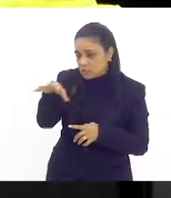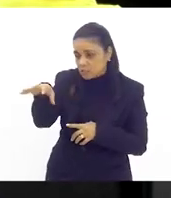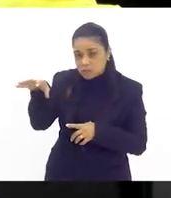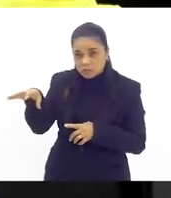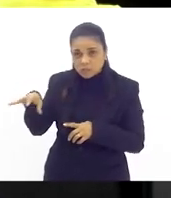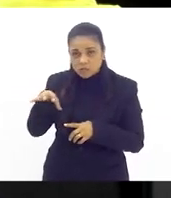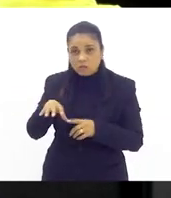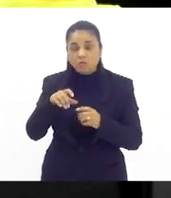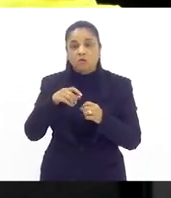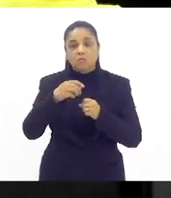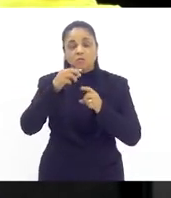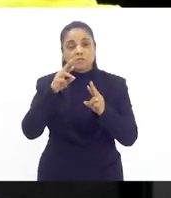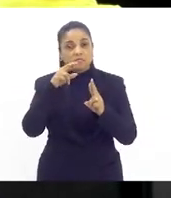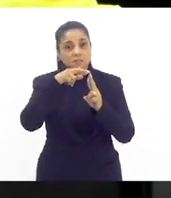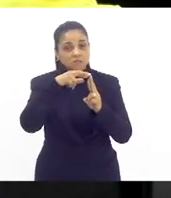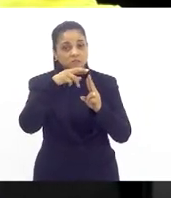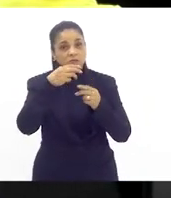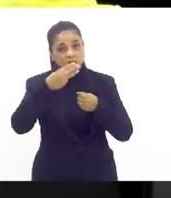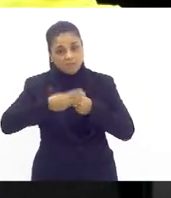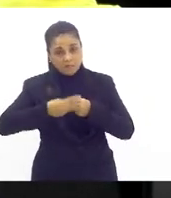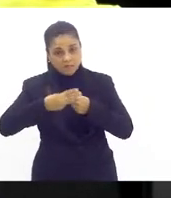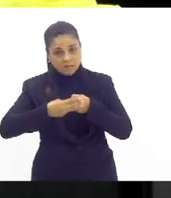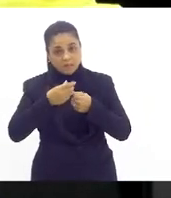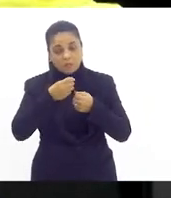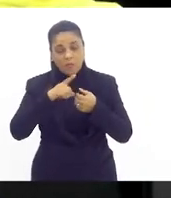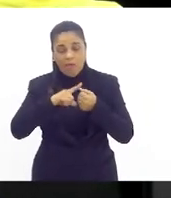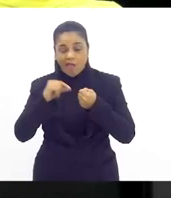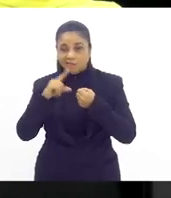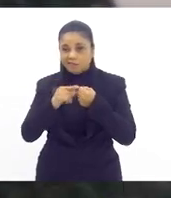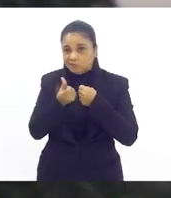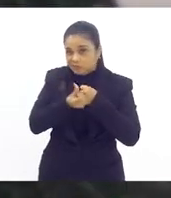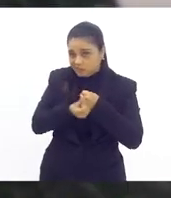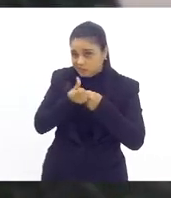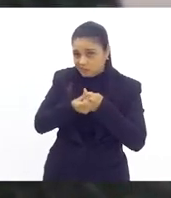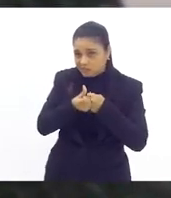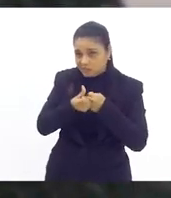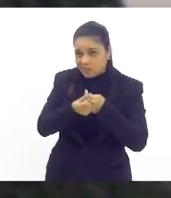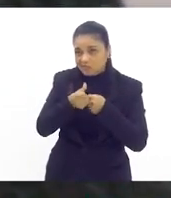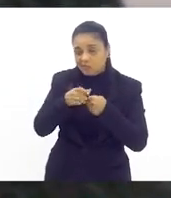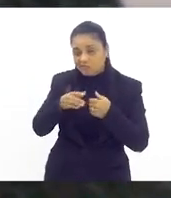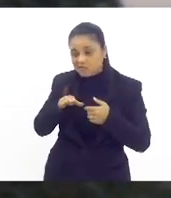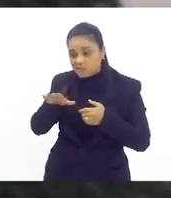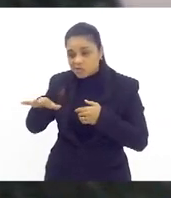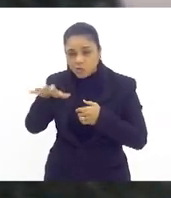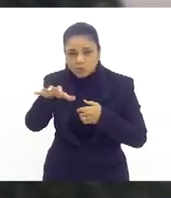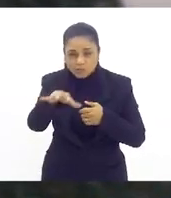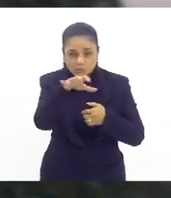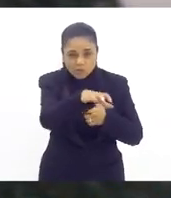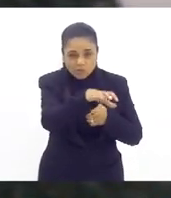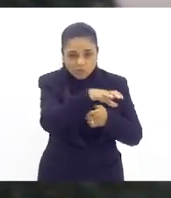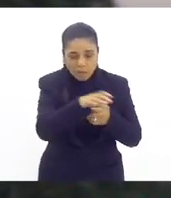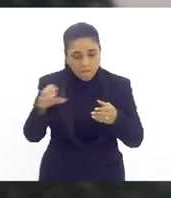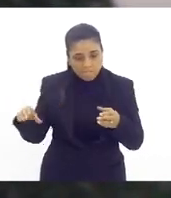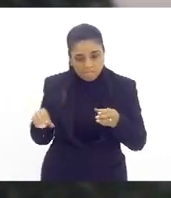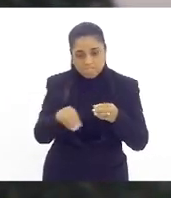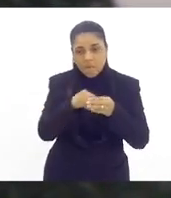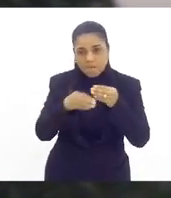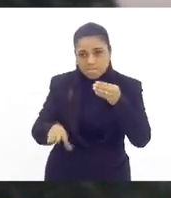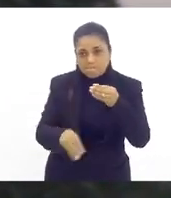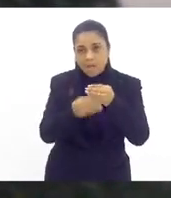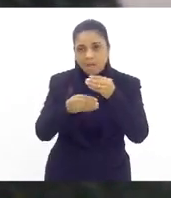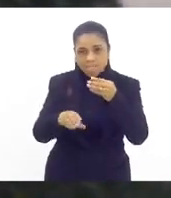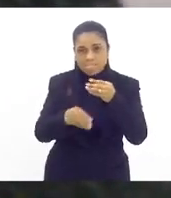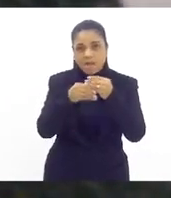aí o inciso terceiro do artigo 6º que inclui muitas é muitos setores e é um grande desafio a gente fazer